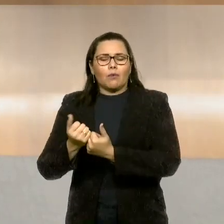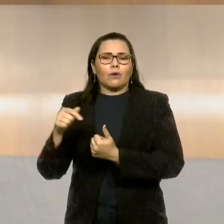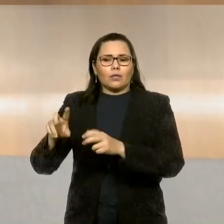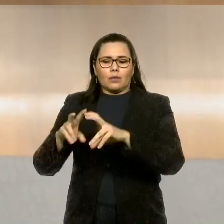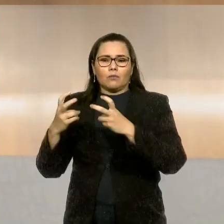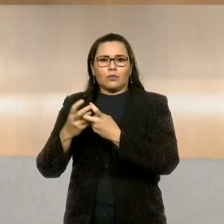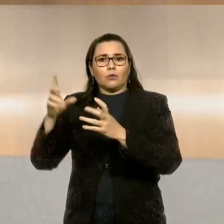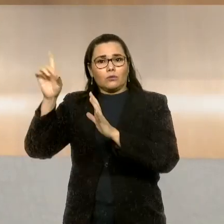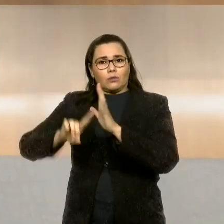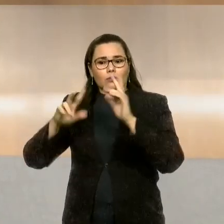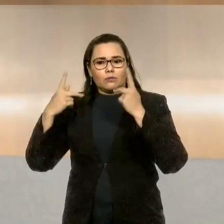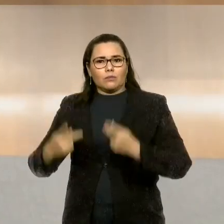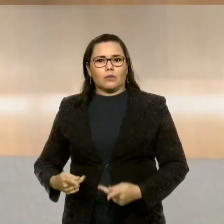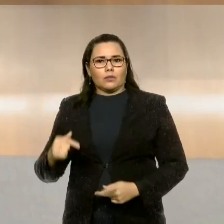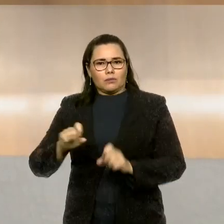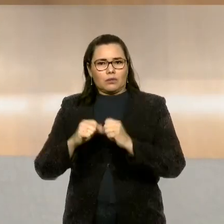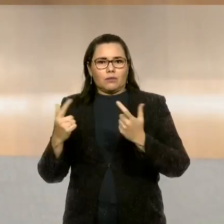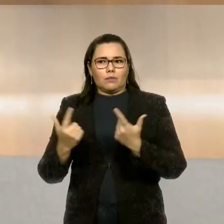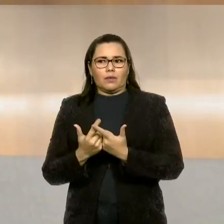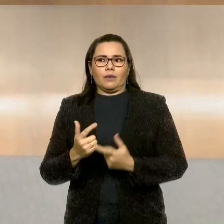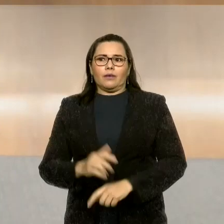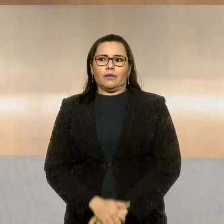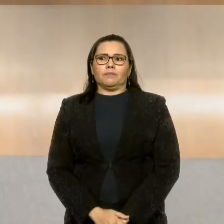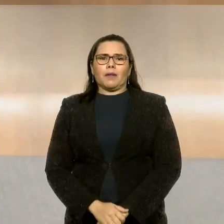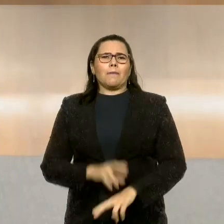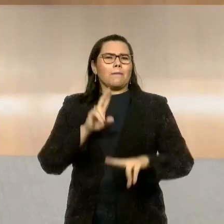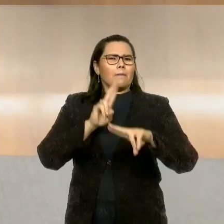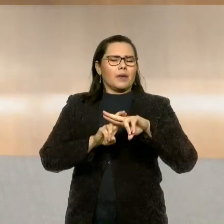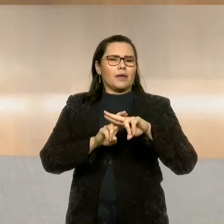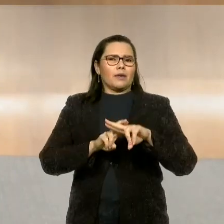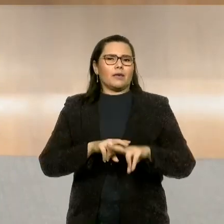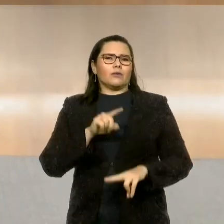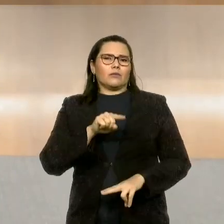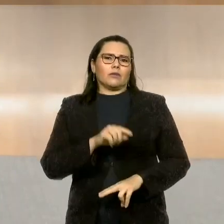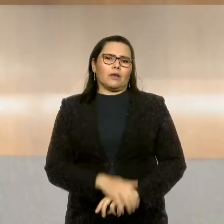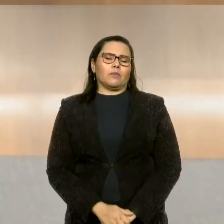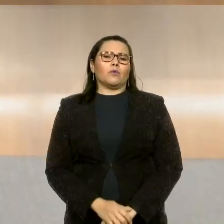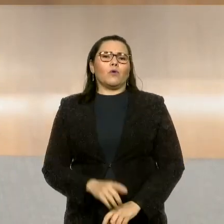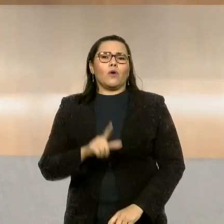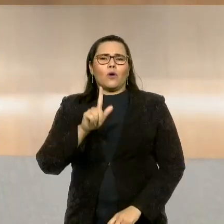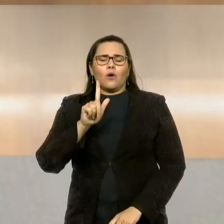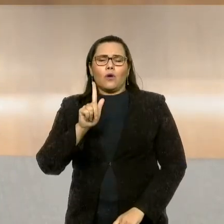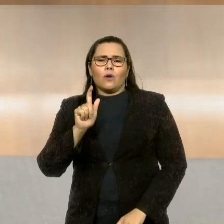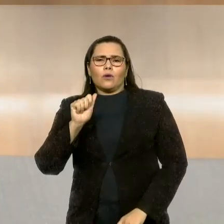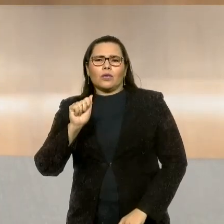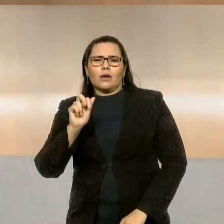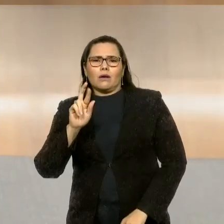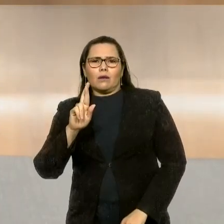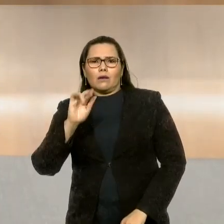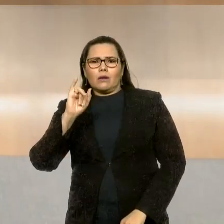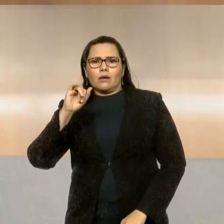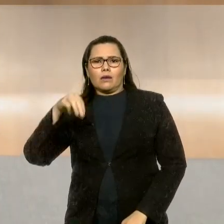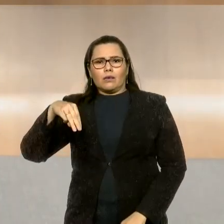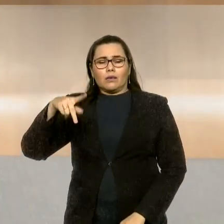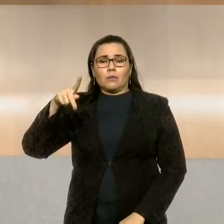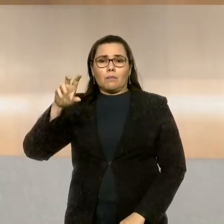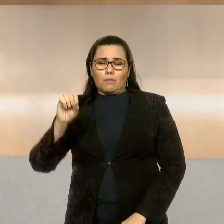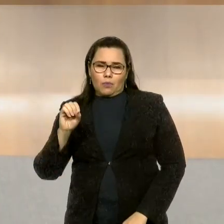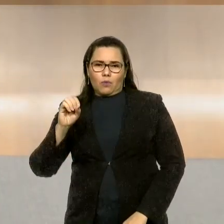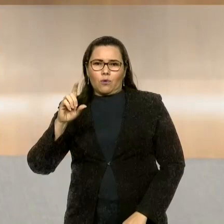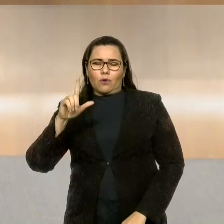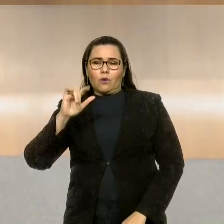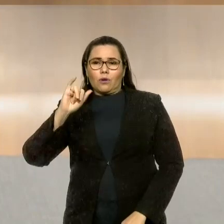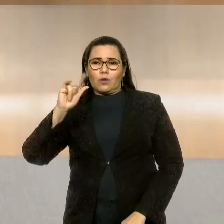Assembleia Legislativa eles estão presos na Venezuela por suposto garimpo ilegal também eh esta semana tivemos